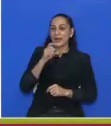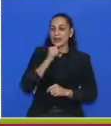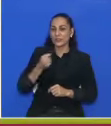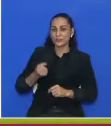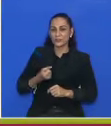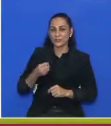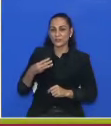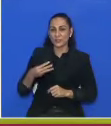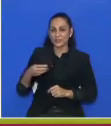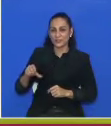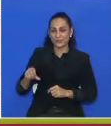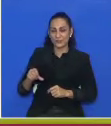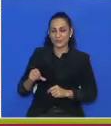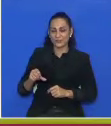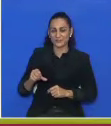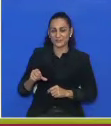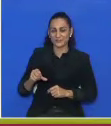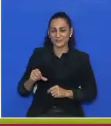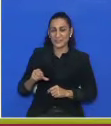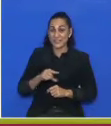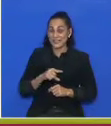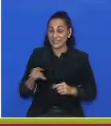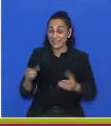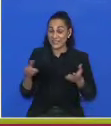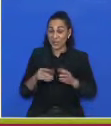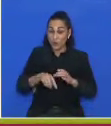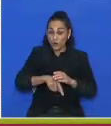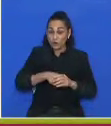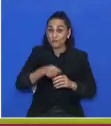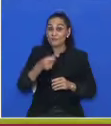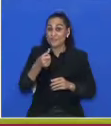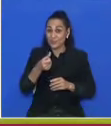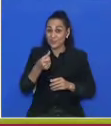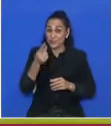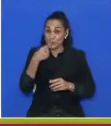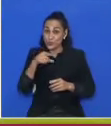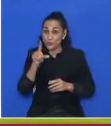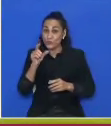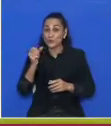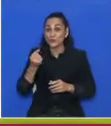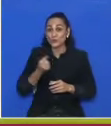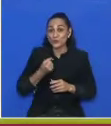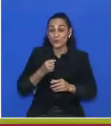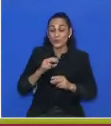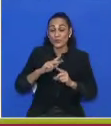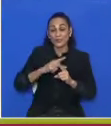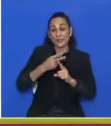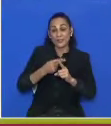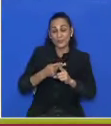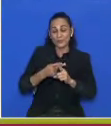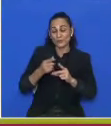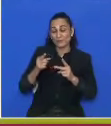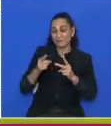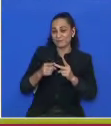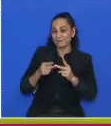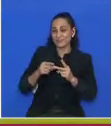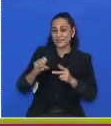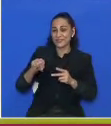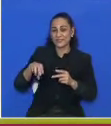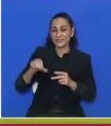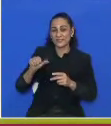39. Laranja, 39. E agora, o sexto e último número do segundo sorteio da dupla Sena. Bola